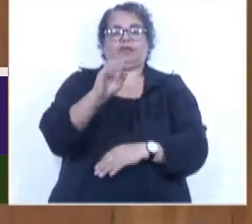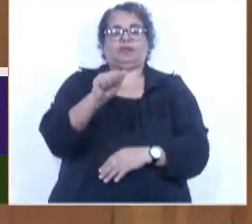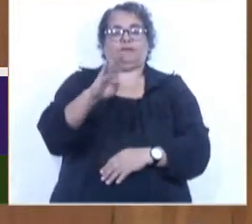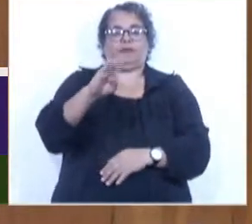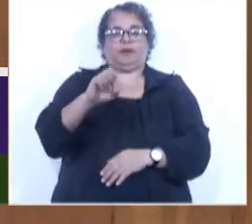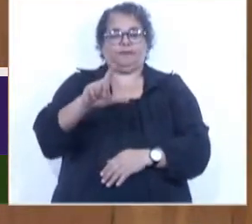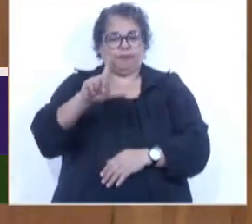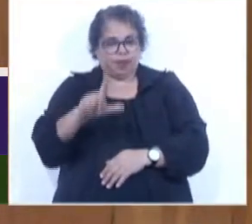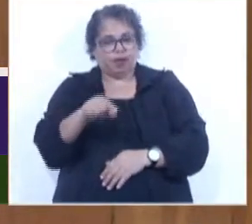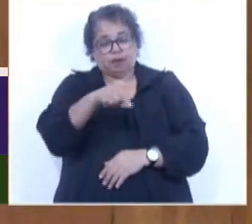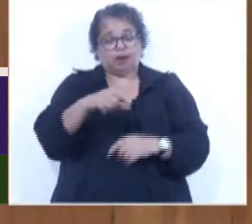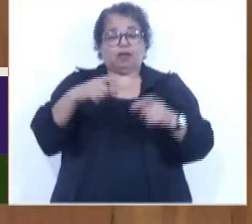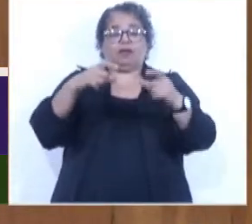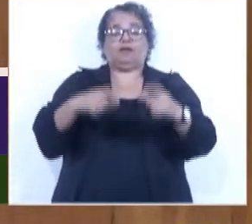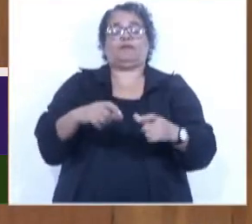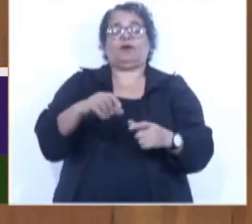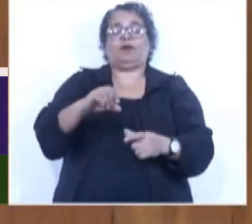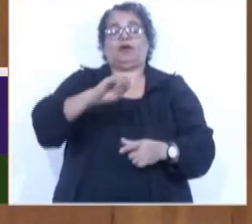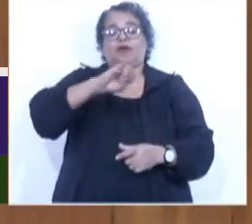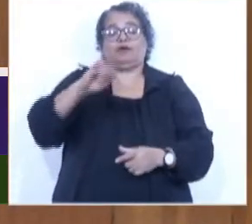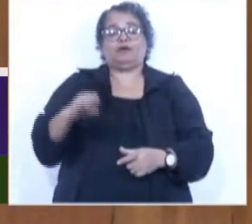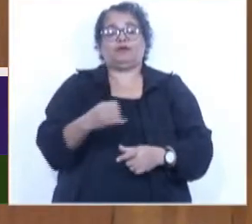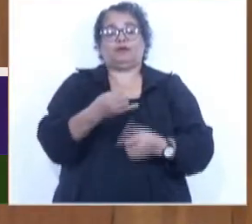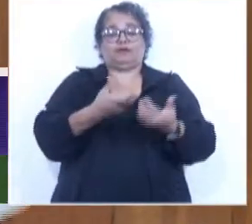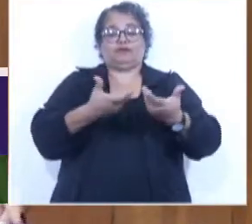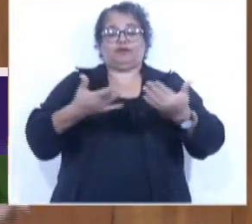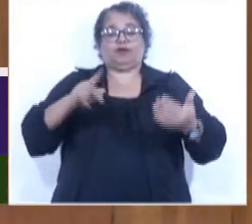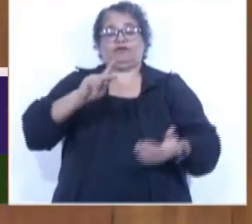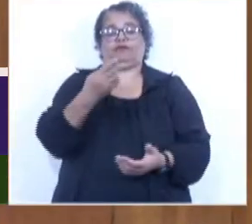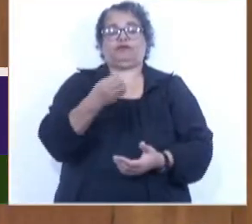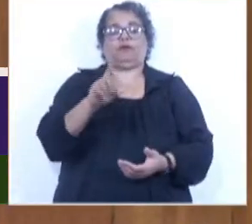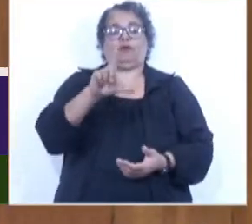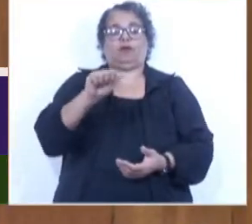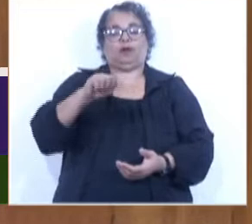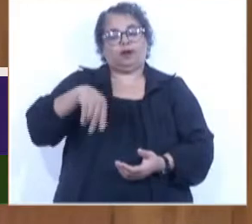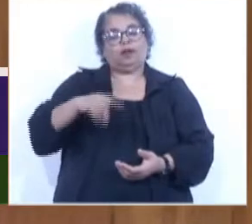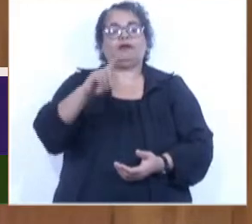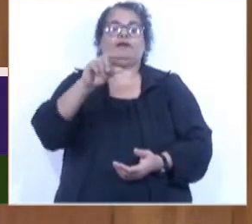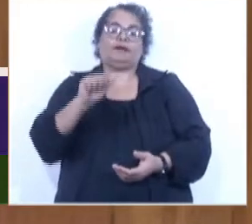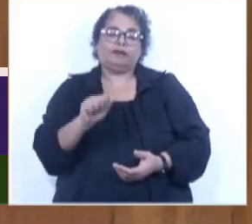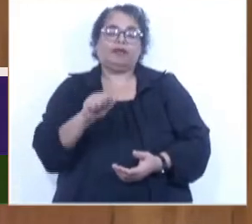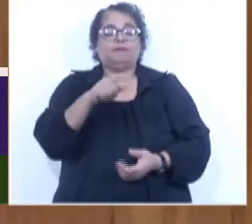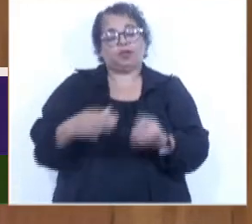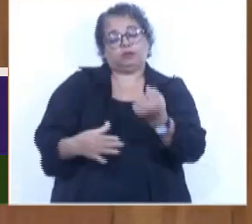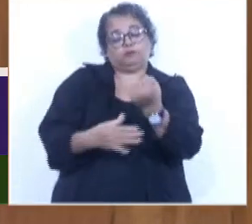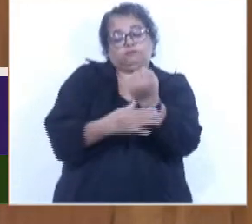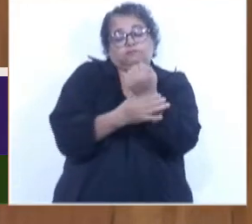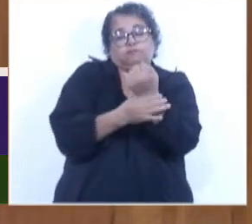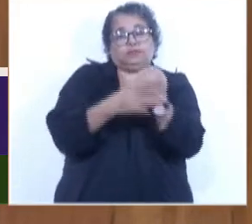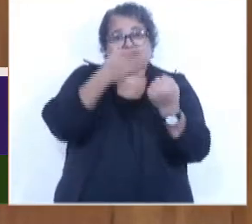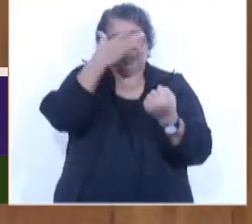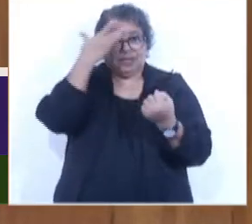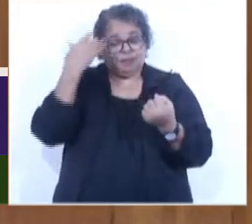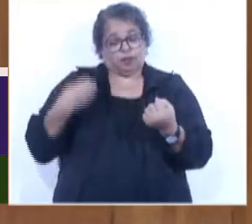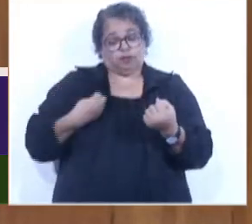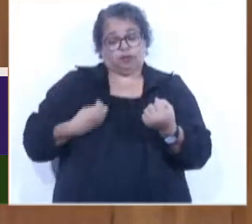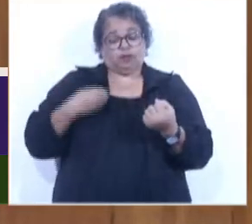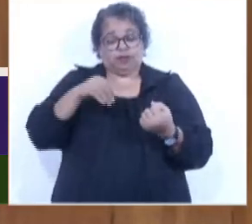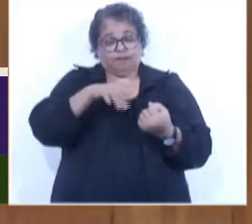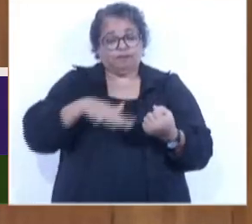essa duplicação fosse feita justamente também para garantir a segurança dos moradores e dos